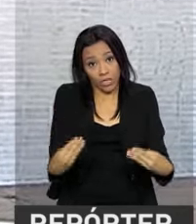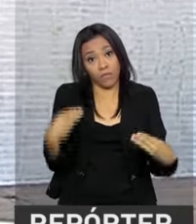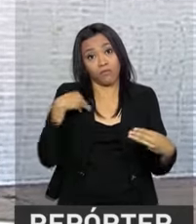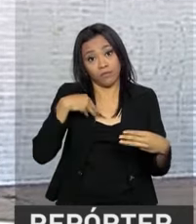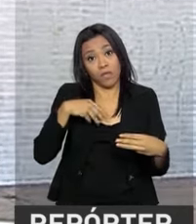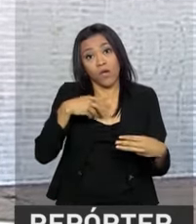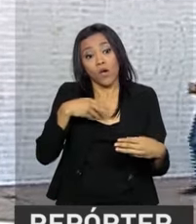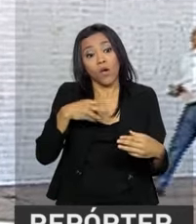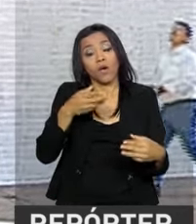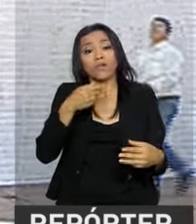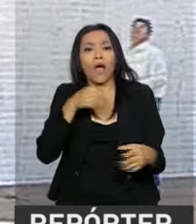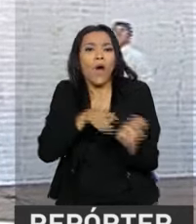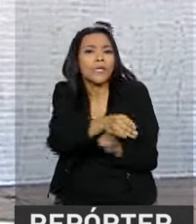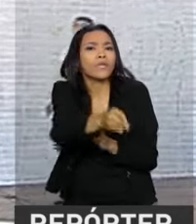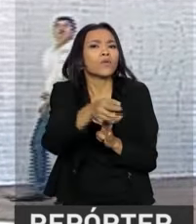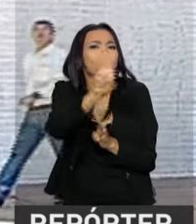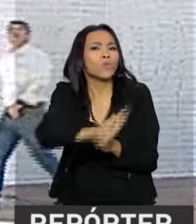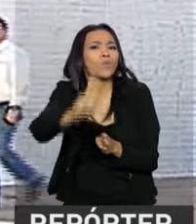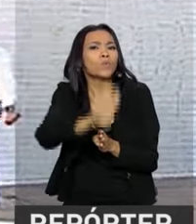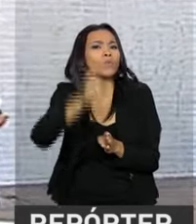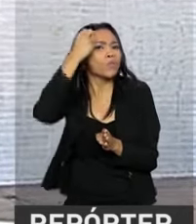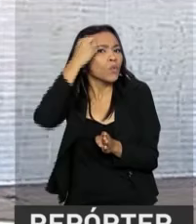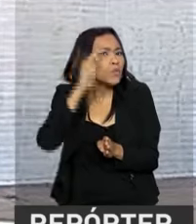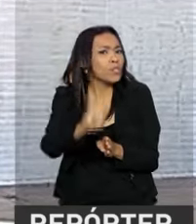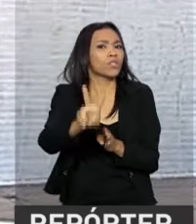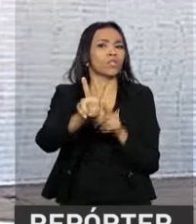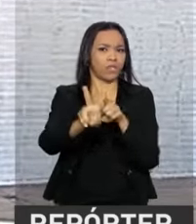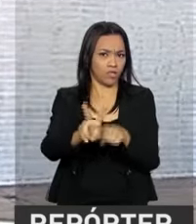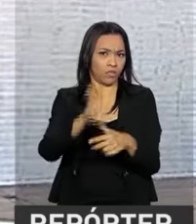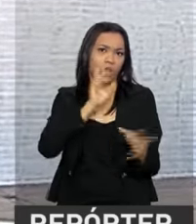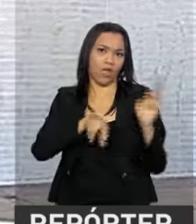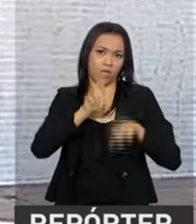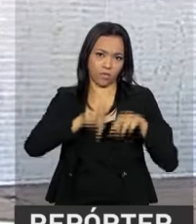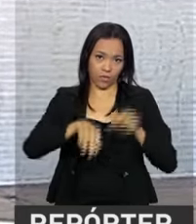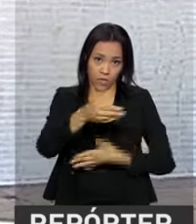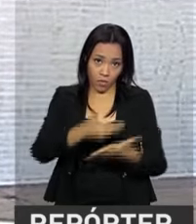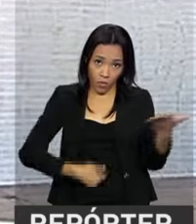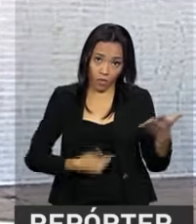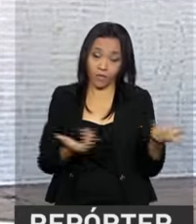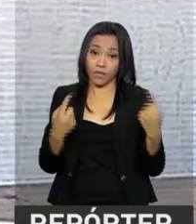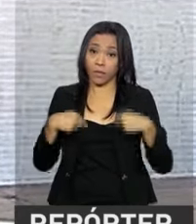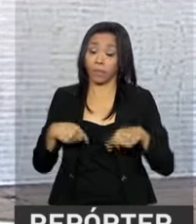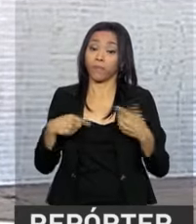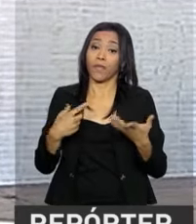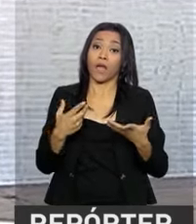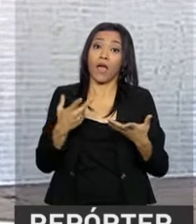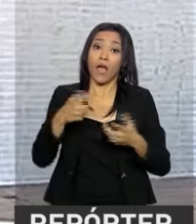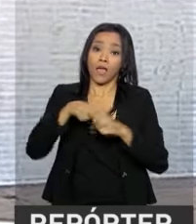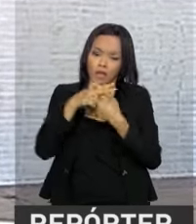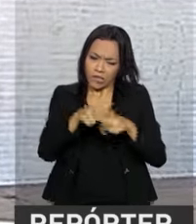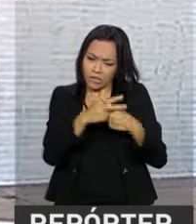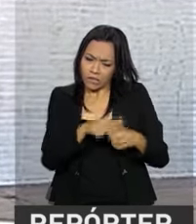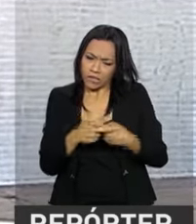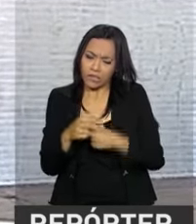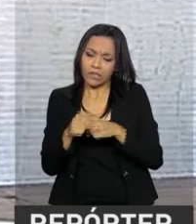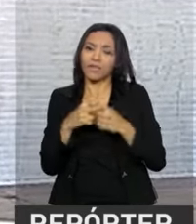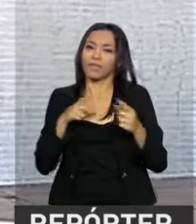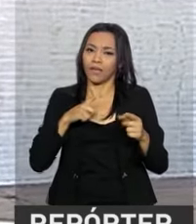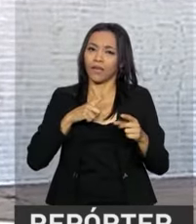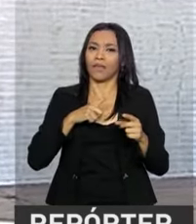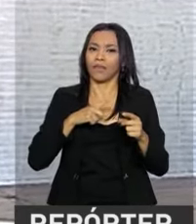estudante utilize aí os dois dias para realizar a prova. Eh, a correção do teste, ela também